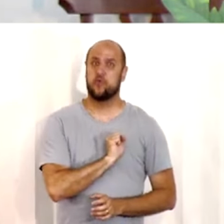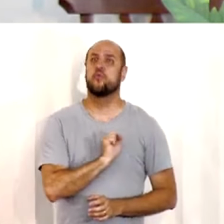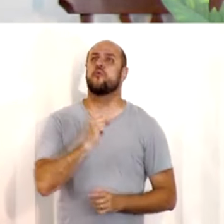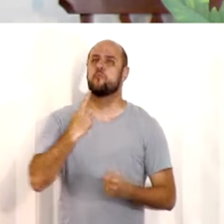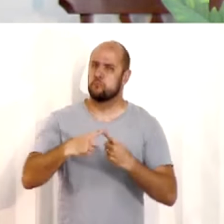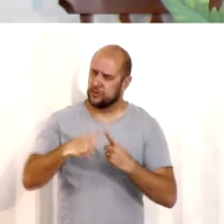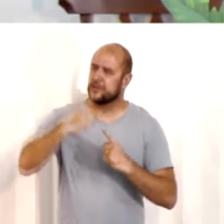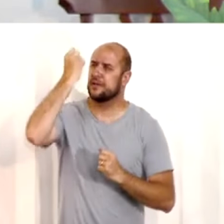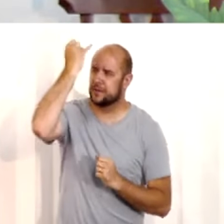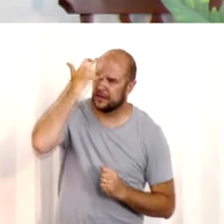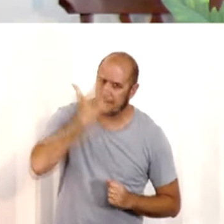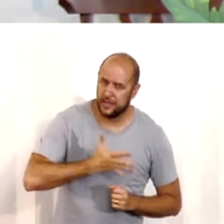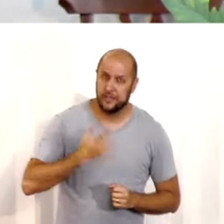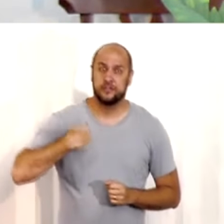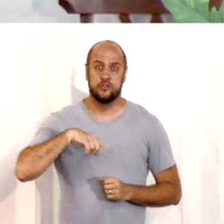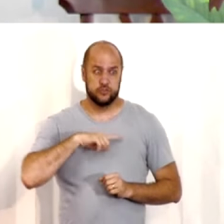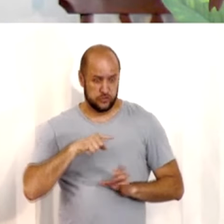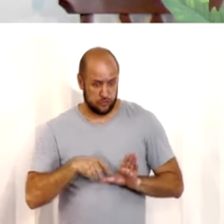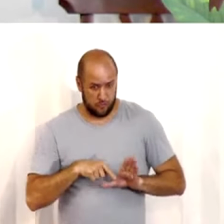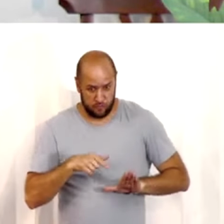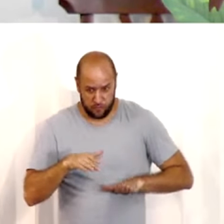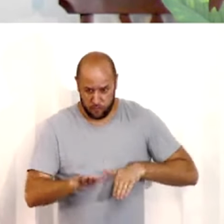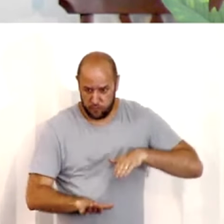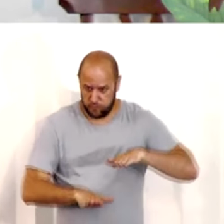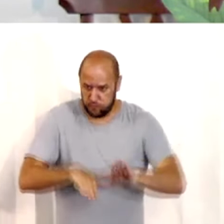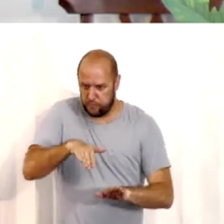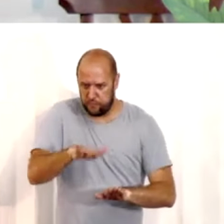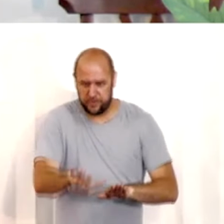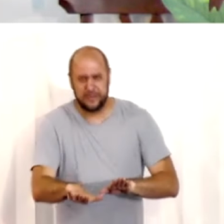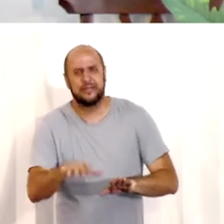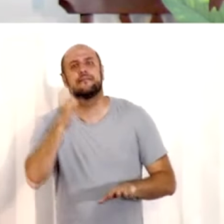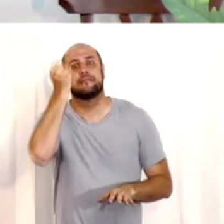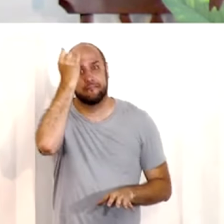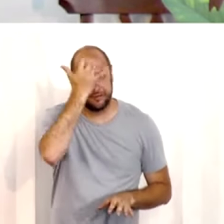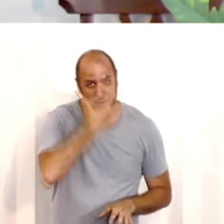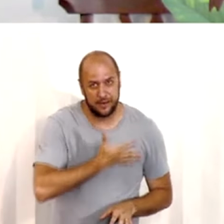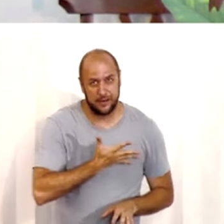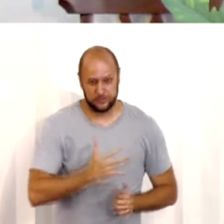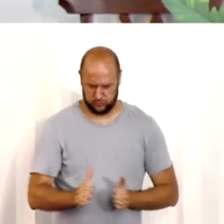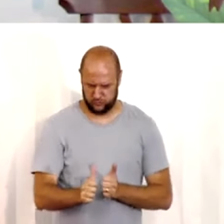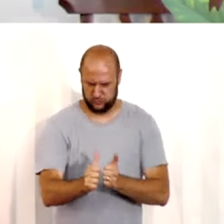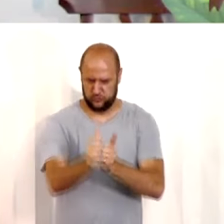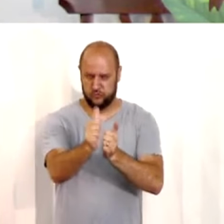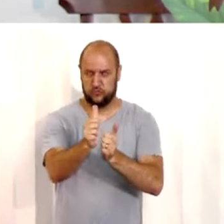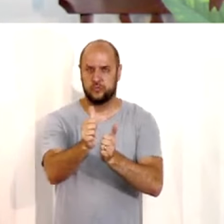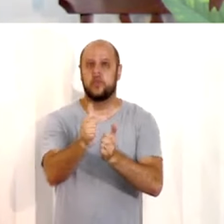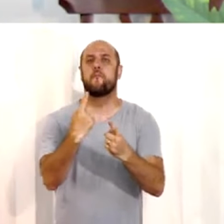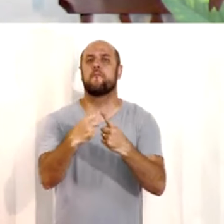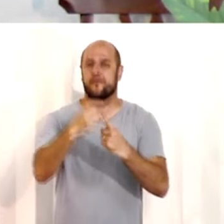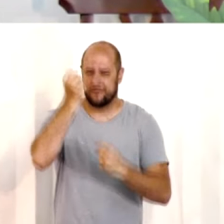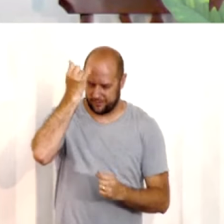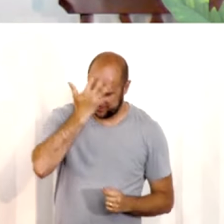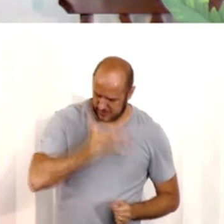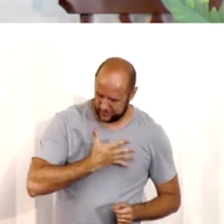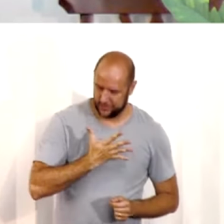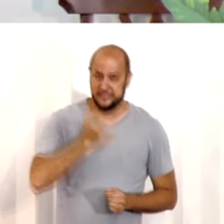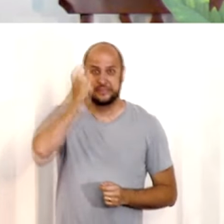no reino da graça, você prossegue porque a graça te assiste, você é assistido pela